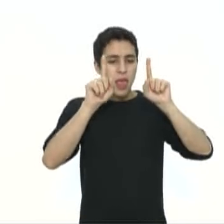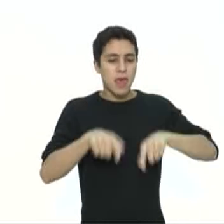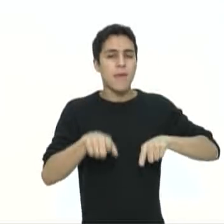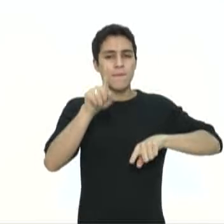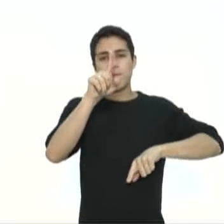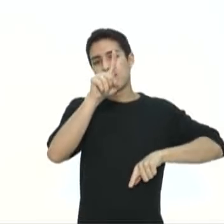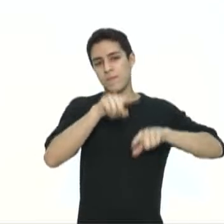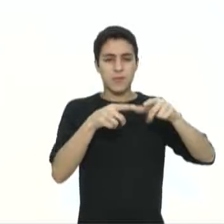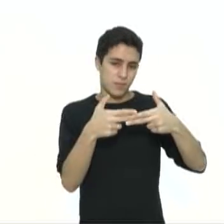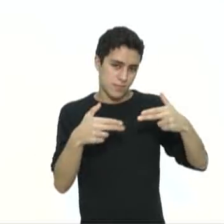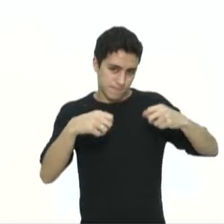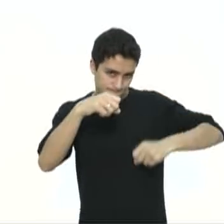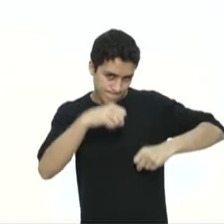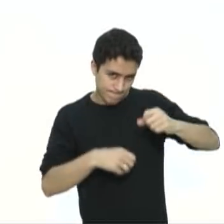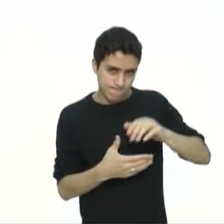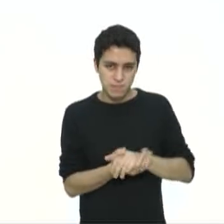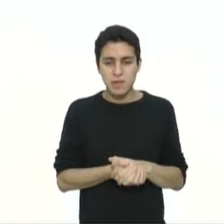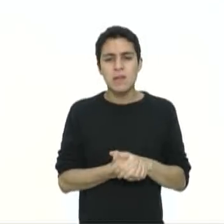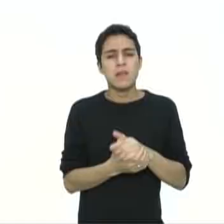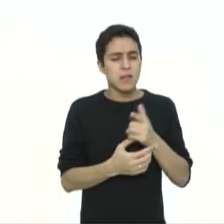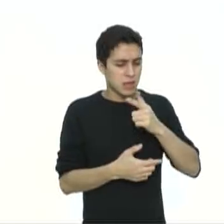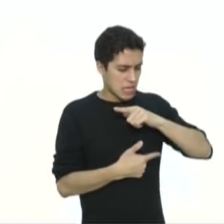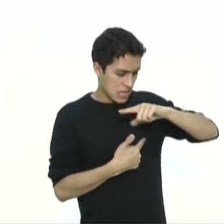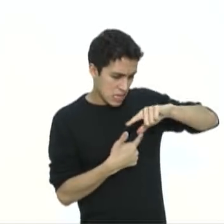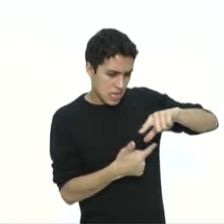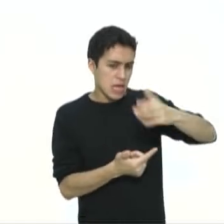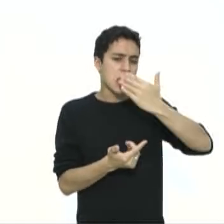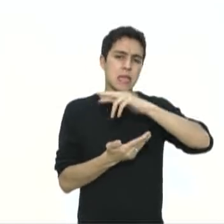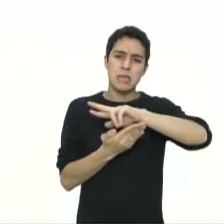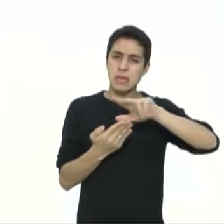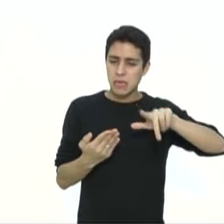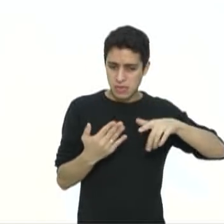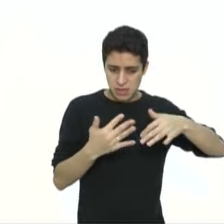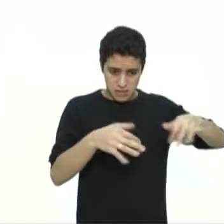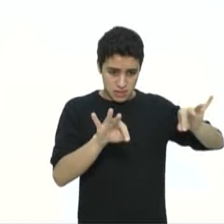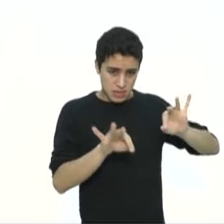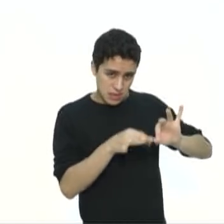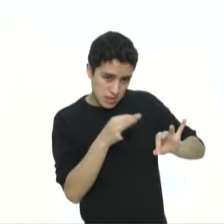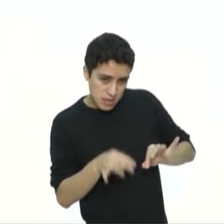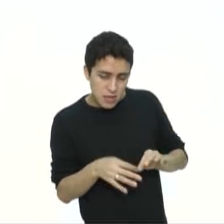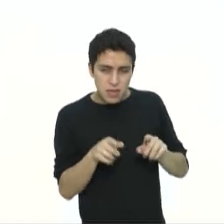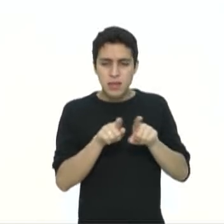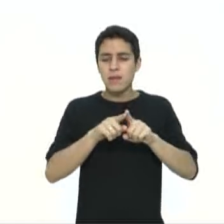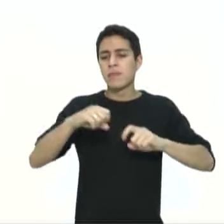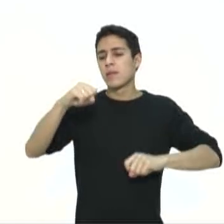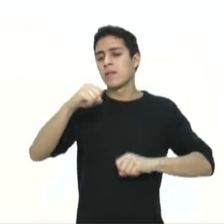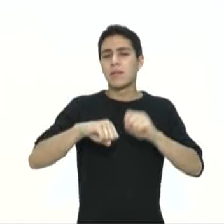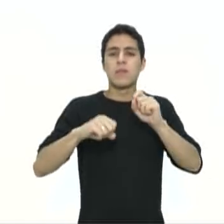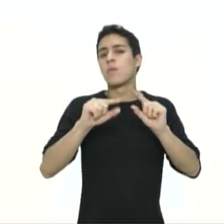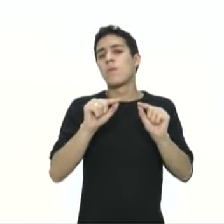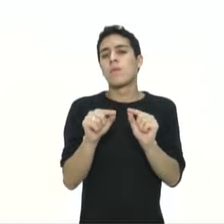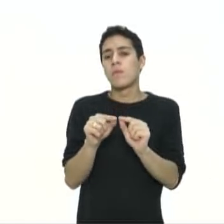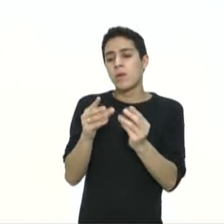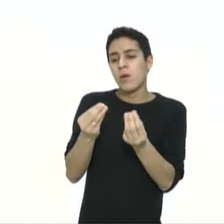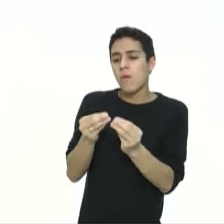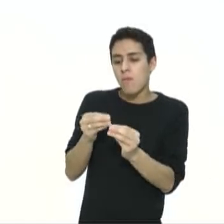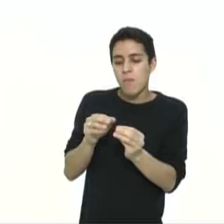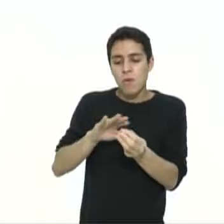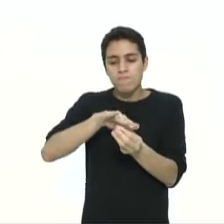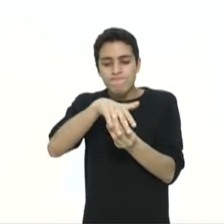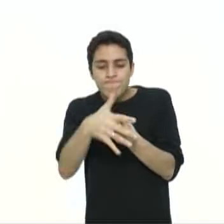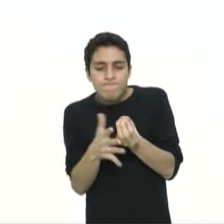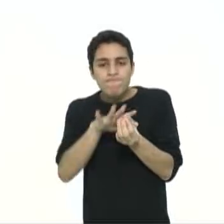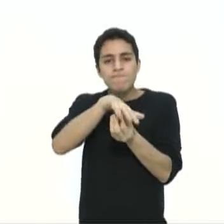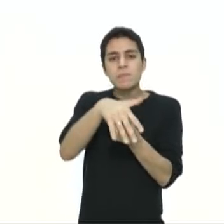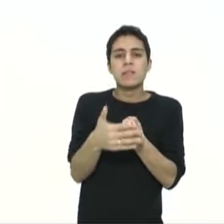industriais. Trabalha com indústrias tradicionais, alimentícias e têxteis, além de indústrias que atuam na lapidação de diamantes,